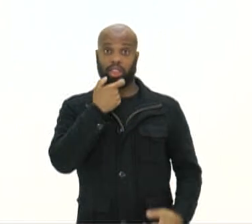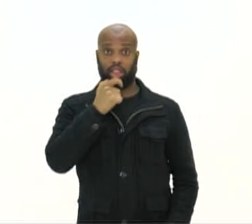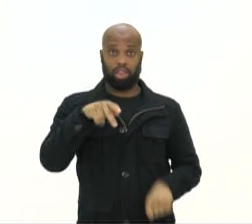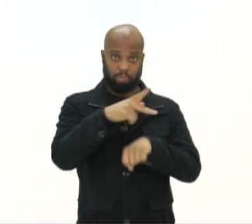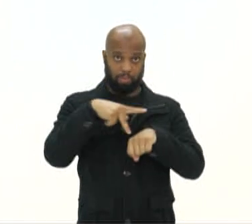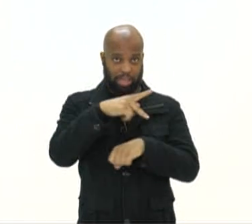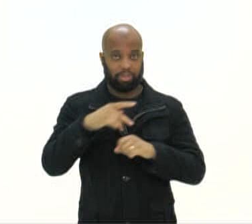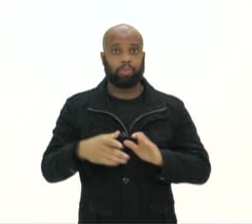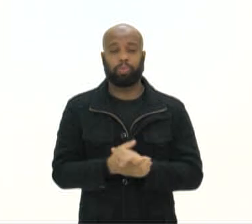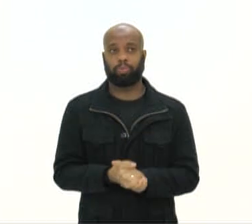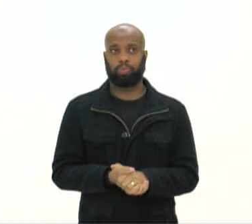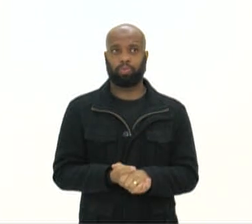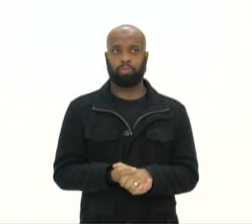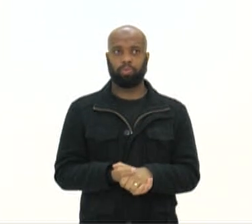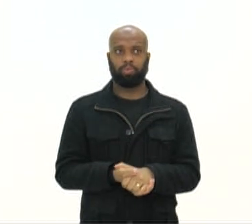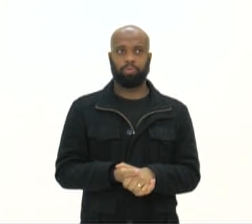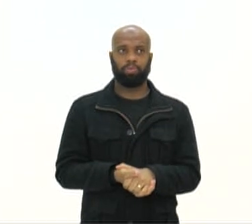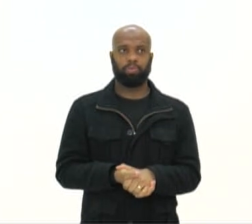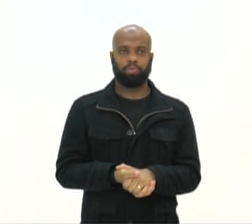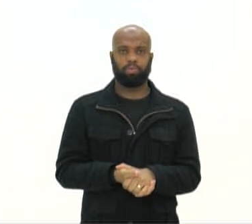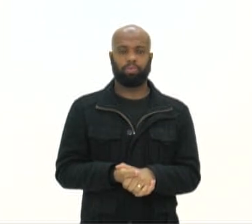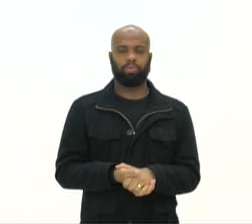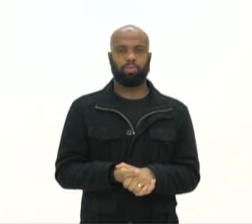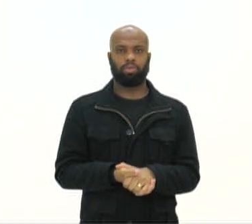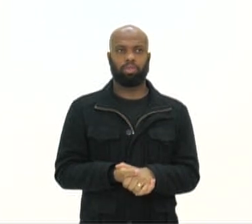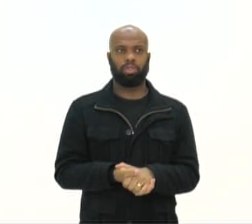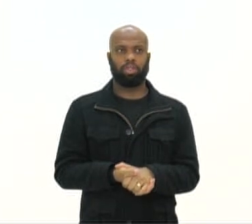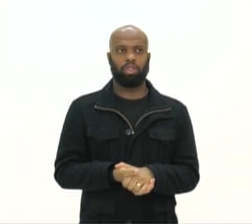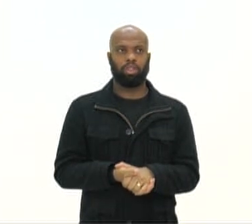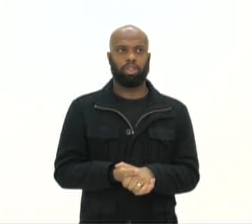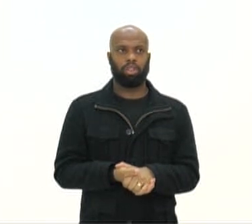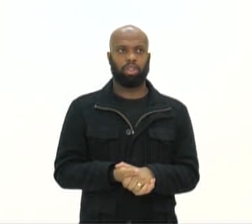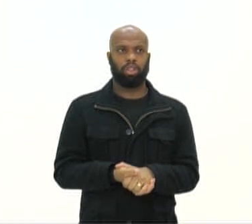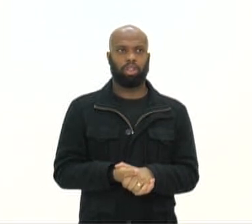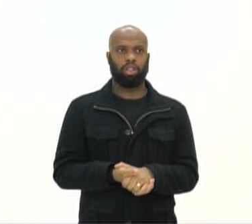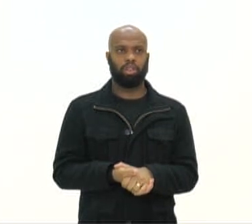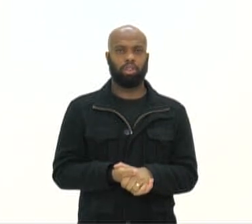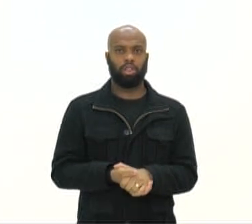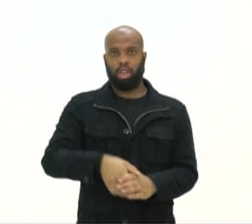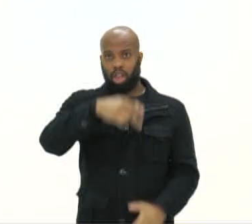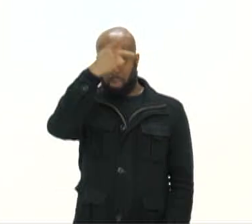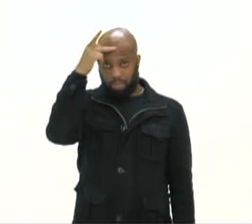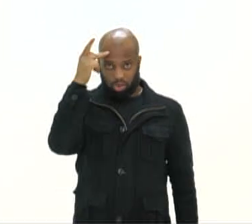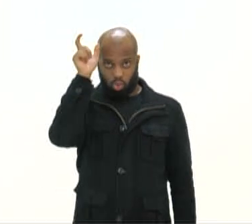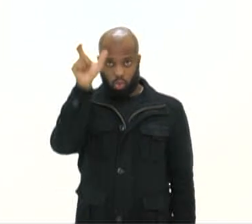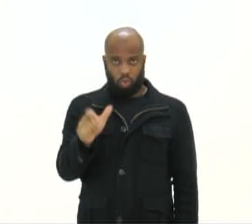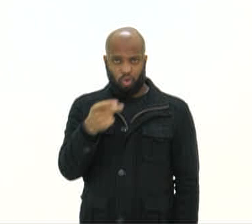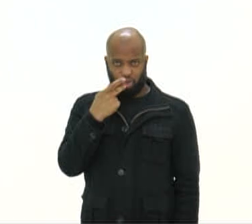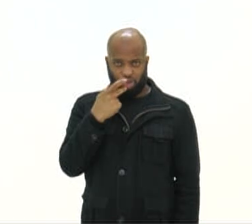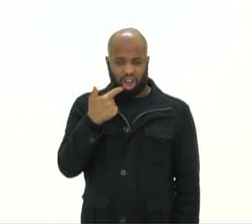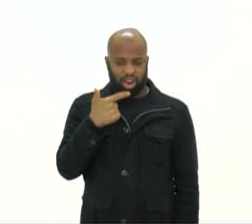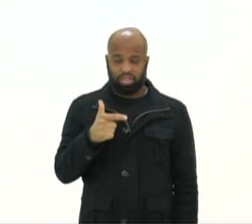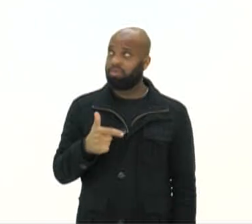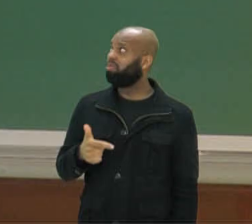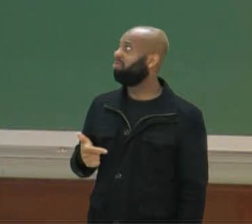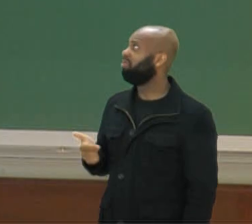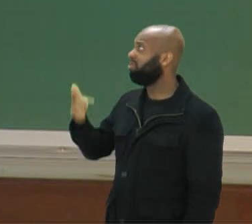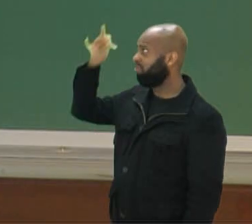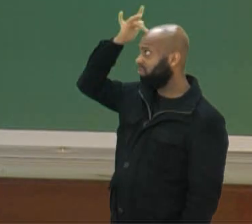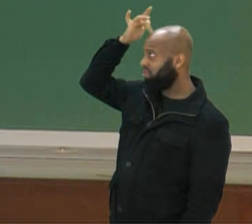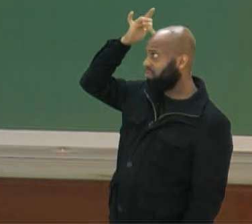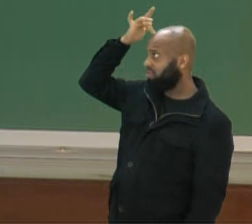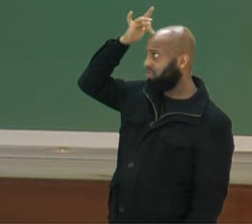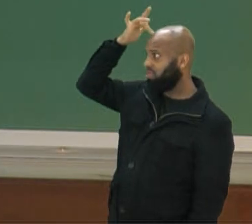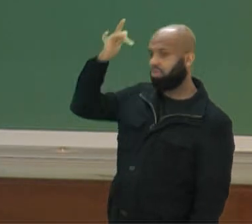Does the other person speak this language? A outra pessoa fala essa língua? Provavelmente não. Porque ela está ali completamente apavorada, sem